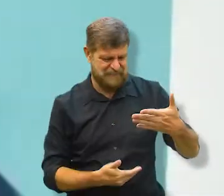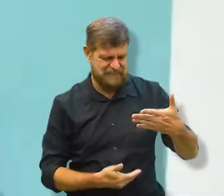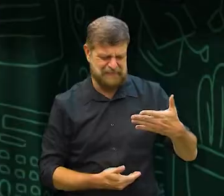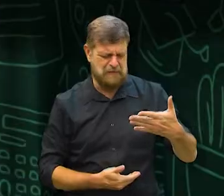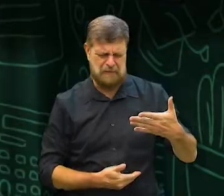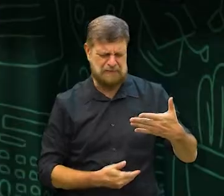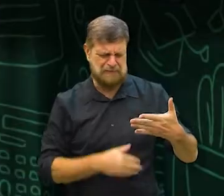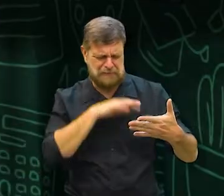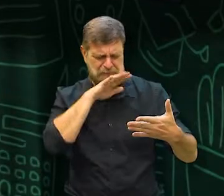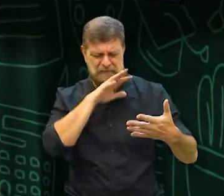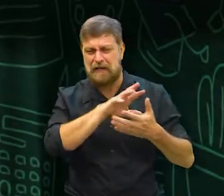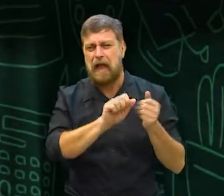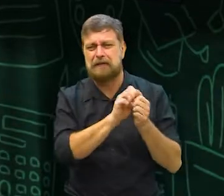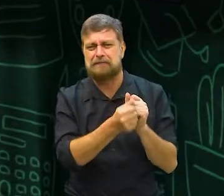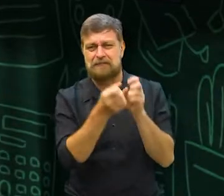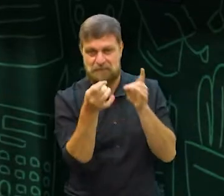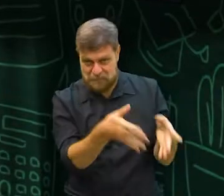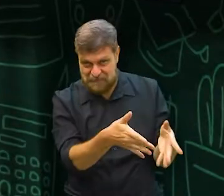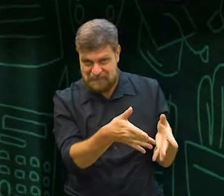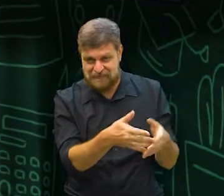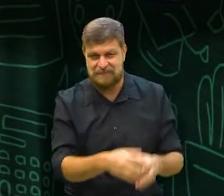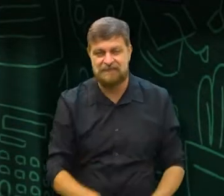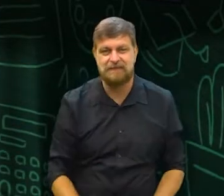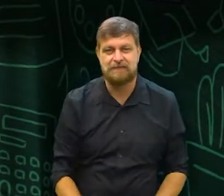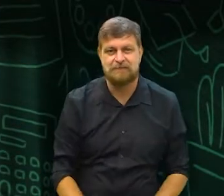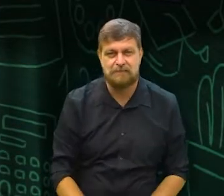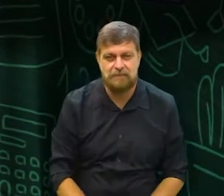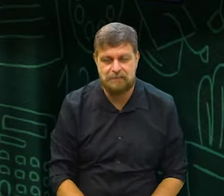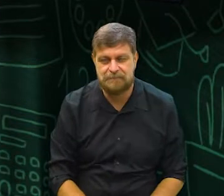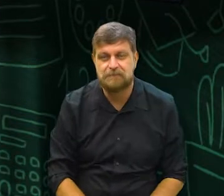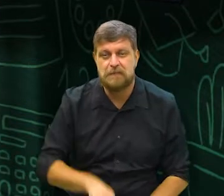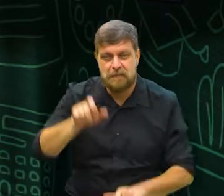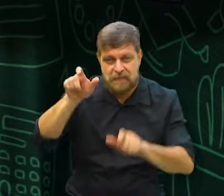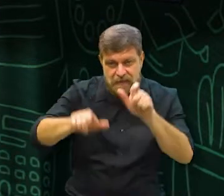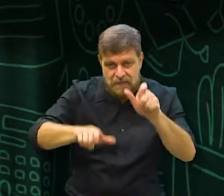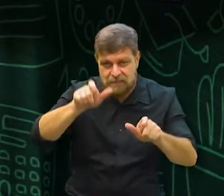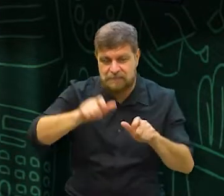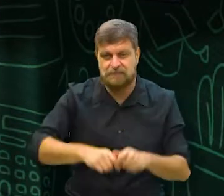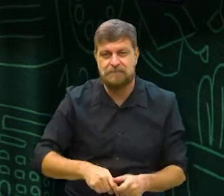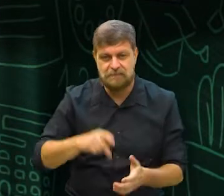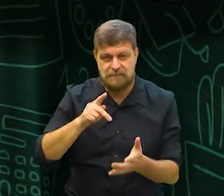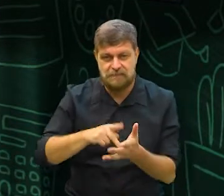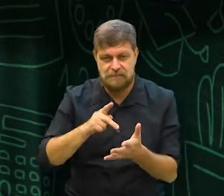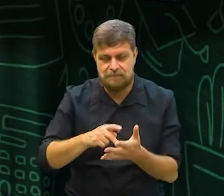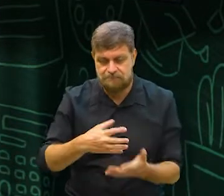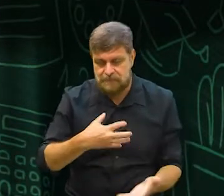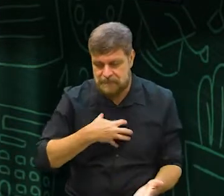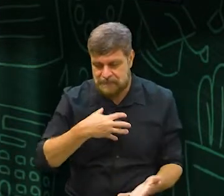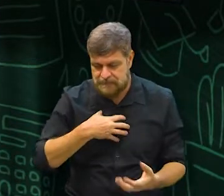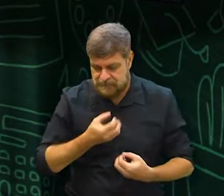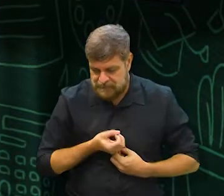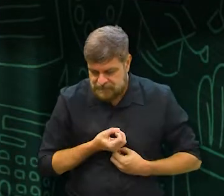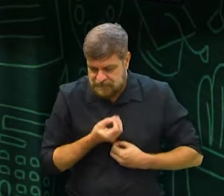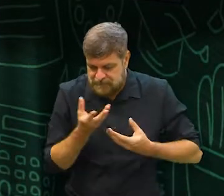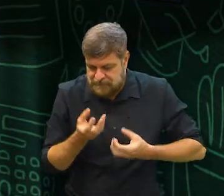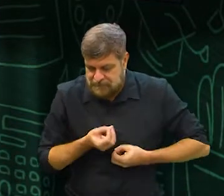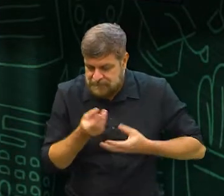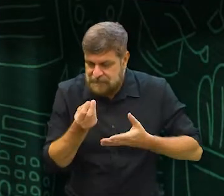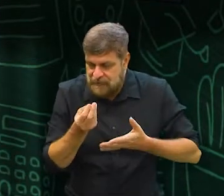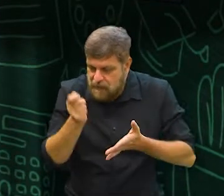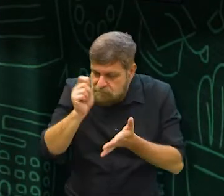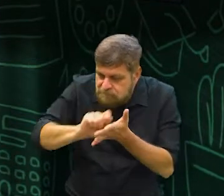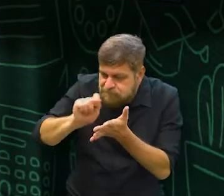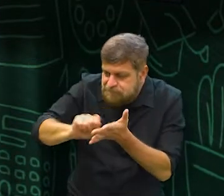fala, tá ruim demais, pega e joga fora. Poxa. Então, assim, para que as pessoas realmente colocassem para fora aquilo